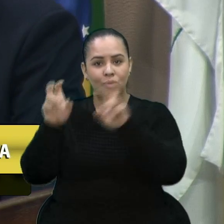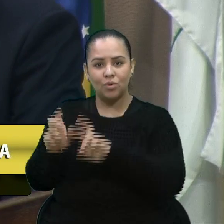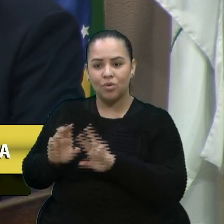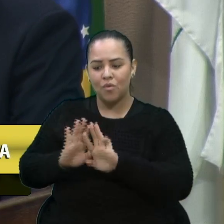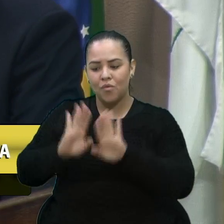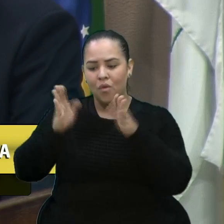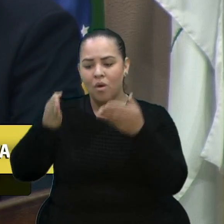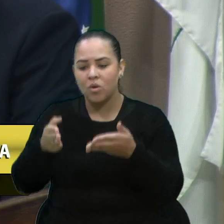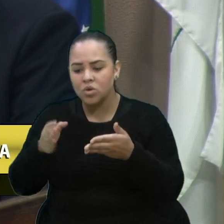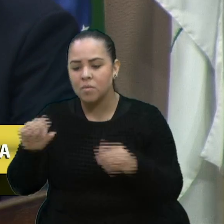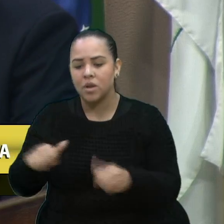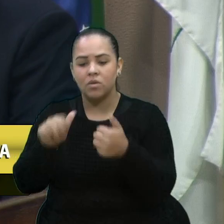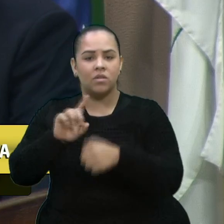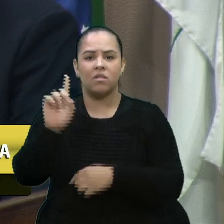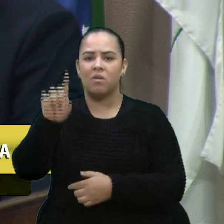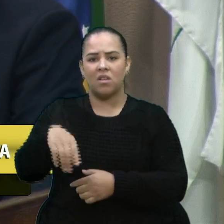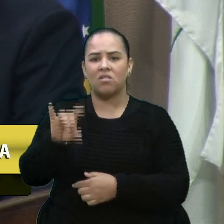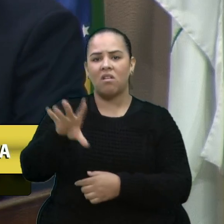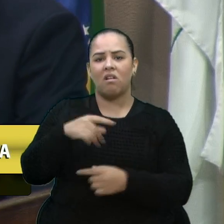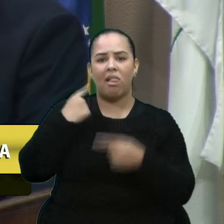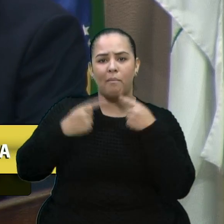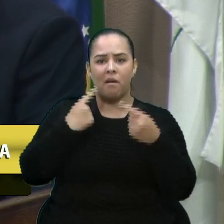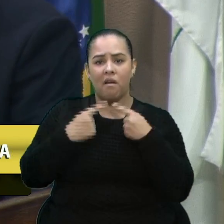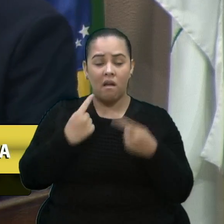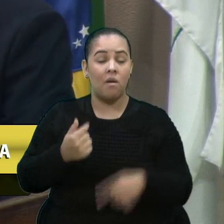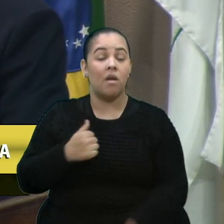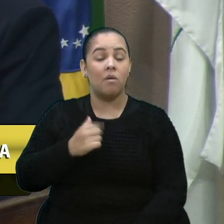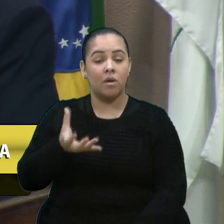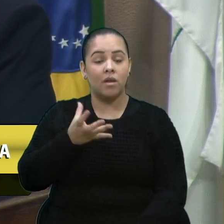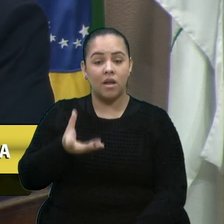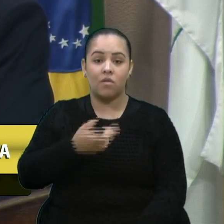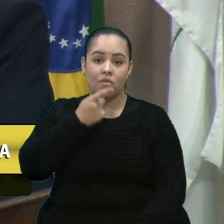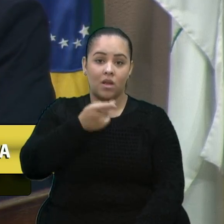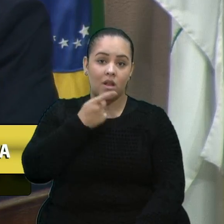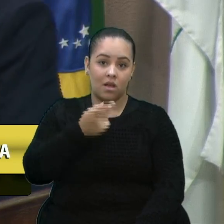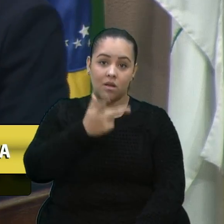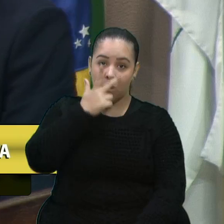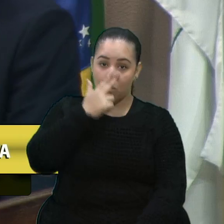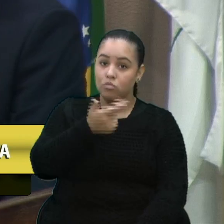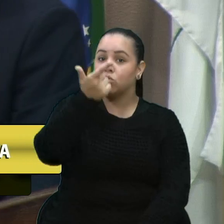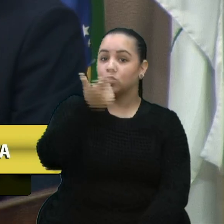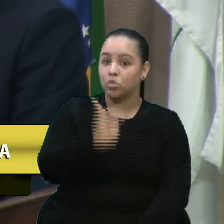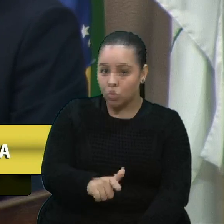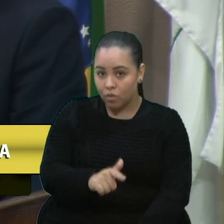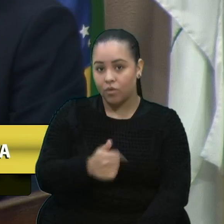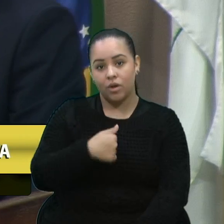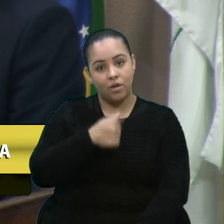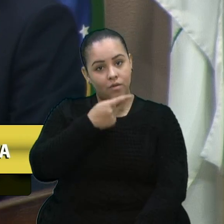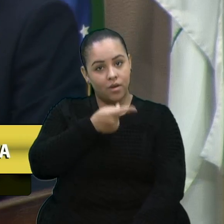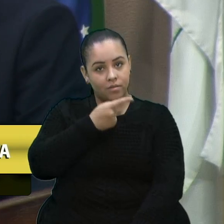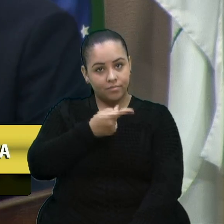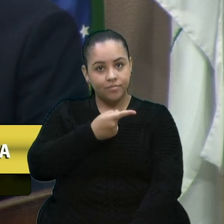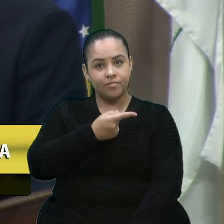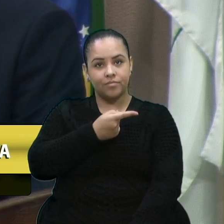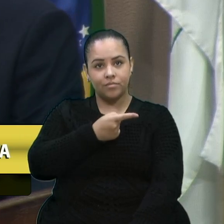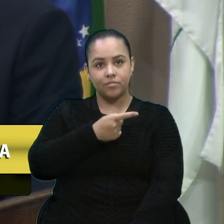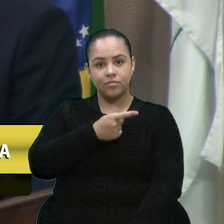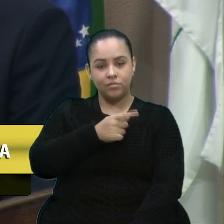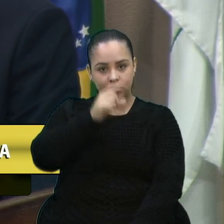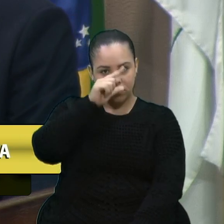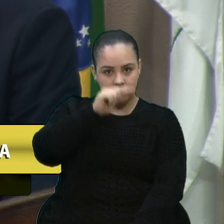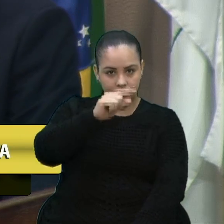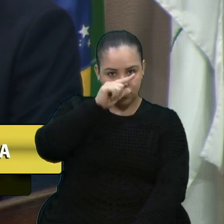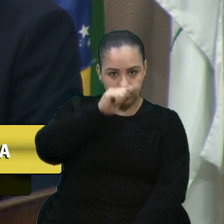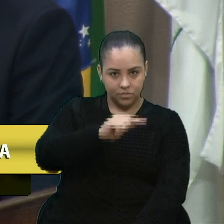não apenas a crítica vazia. Então eu queria deixar, como disse, repito aqui, o Sandro Fantinel,